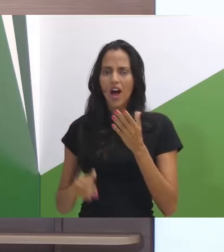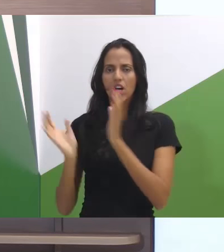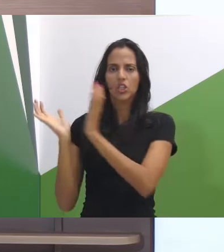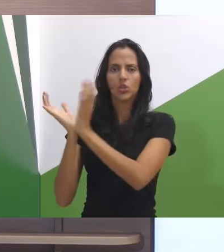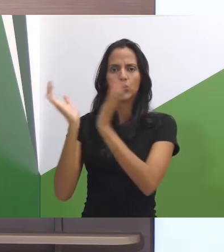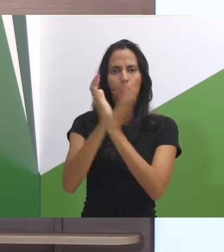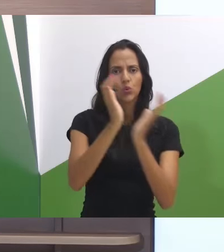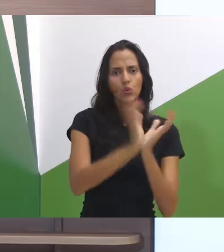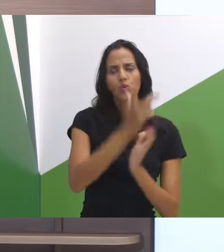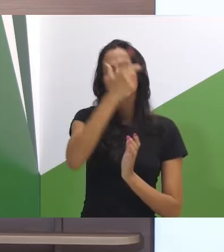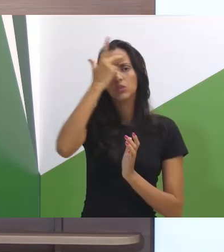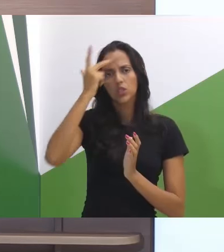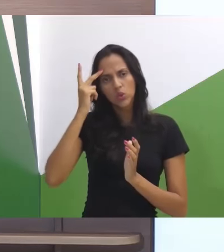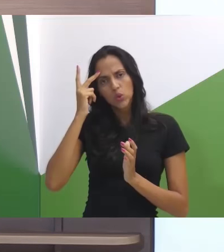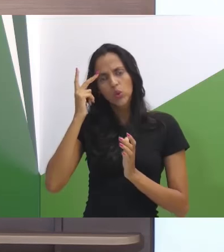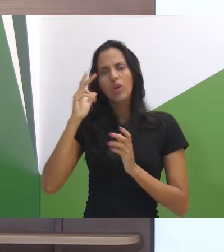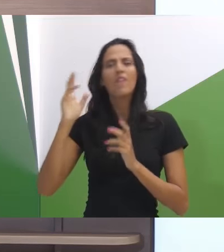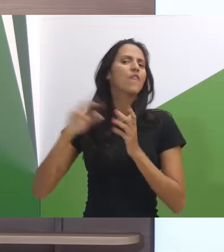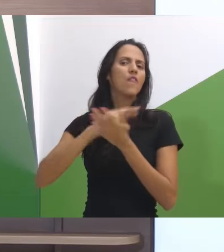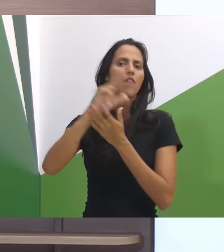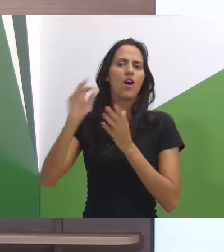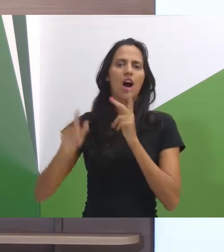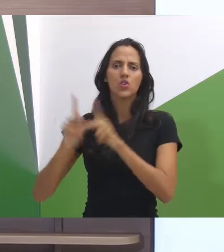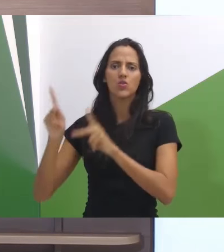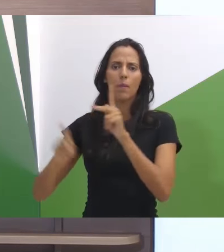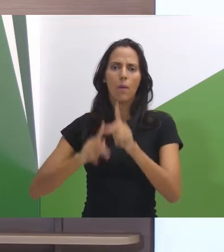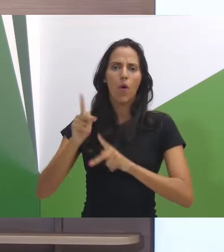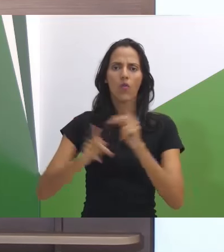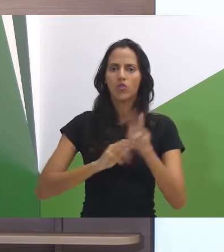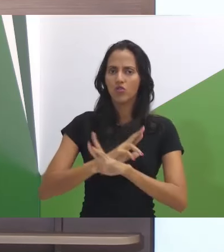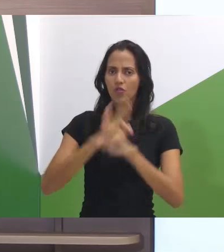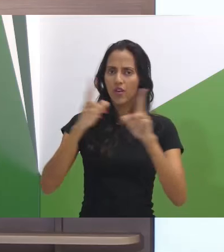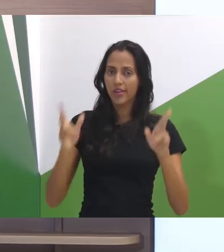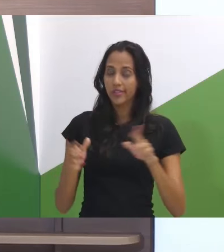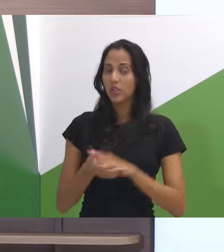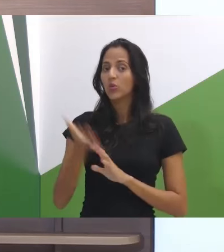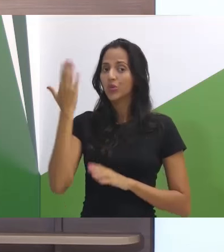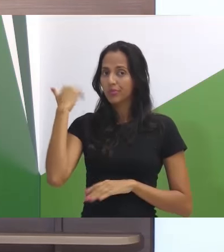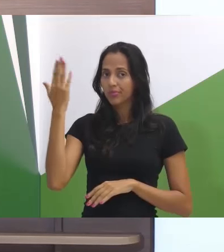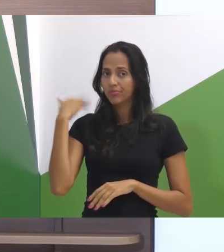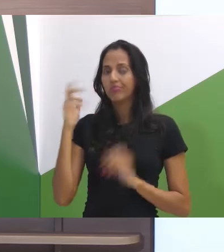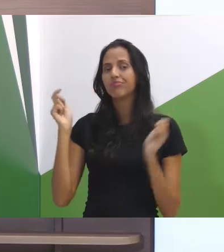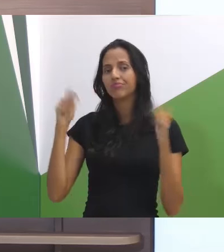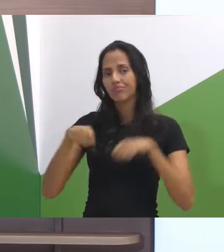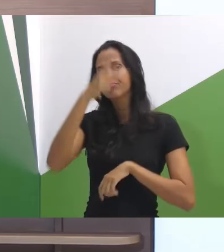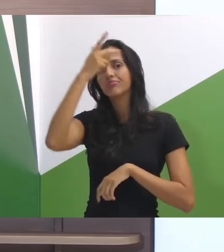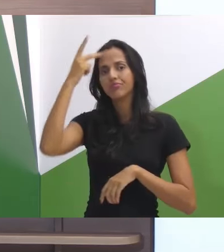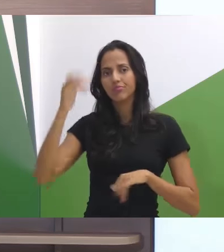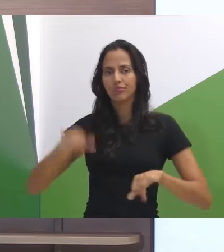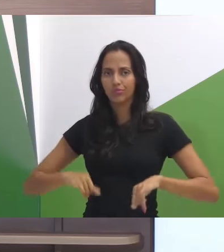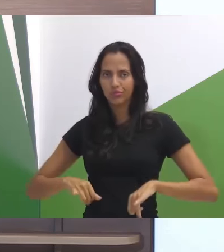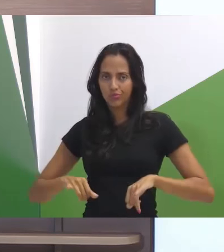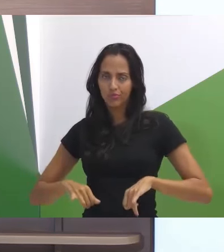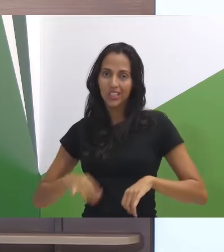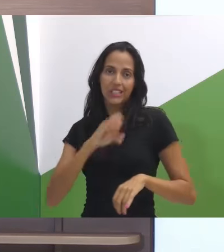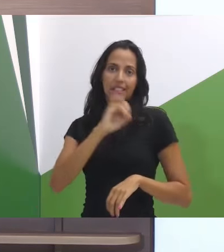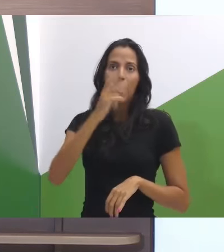diferentes maneiras Naquela época e local Uma pessoa podia ser escravizada Se cometesse um crime